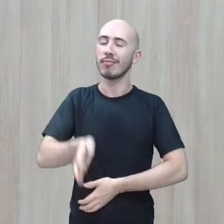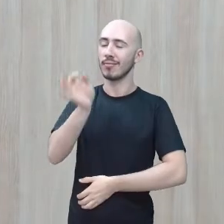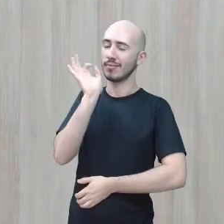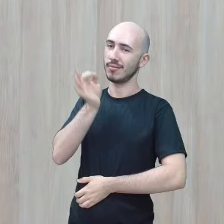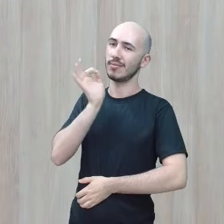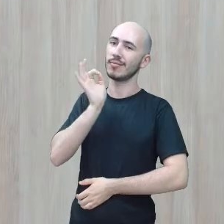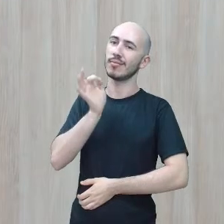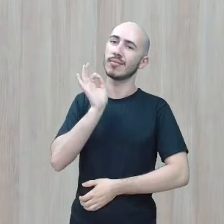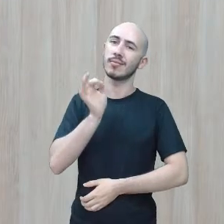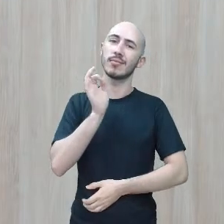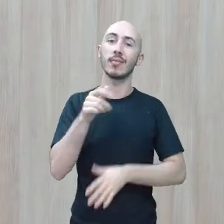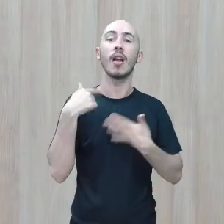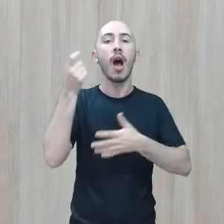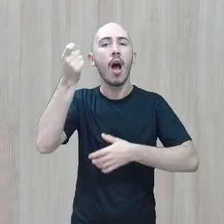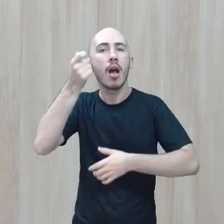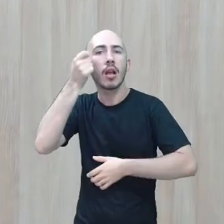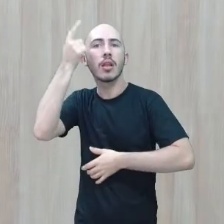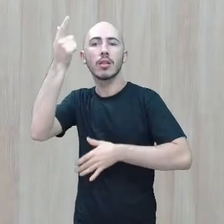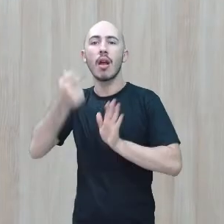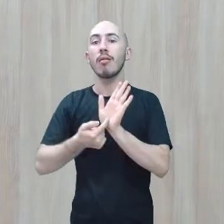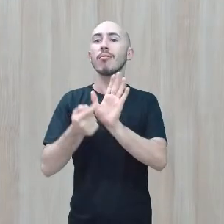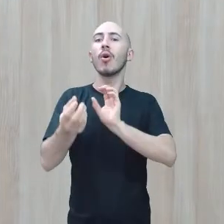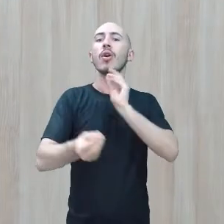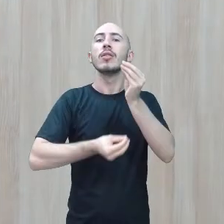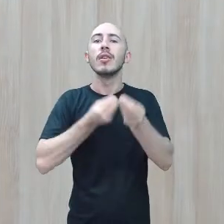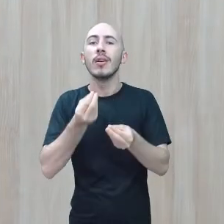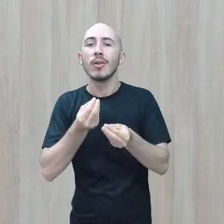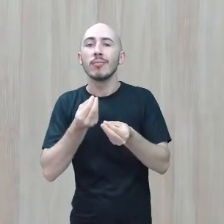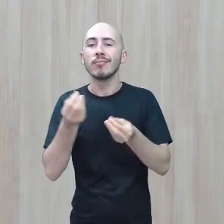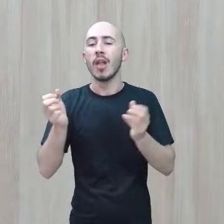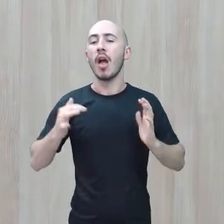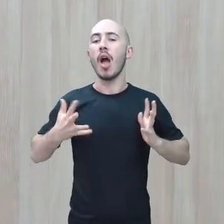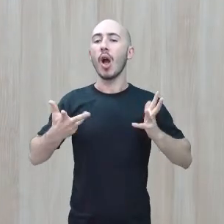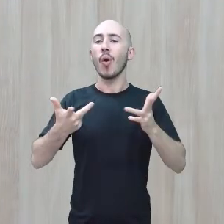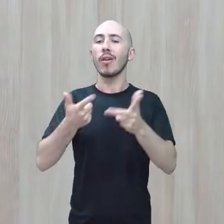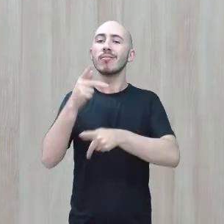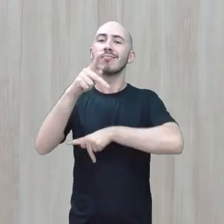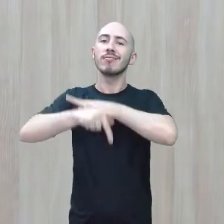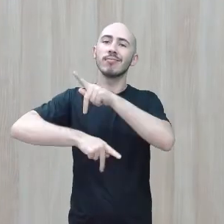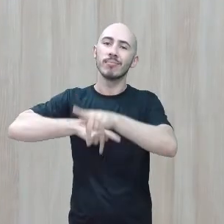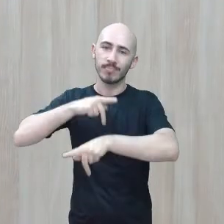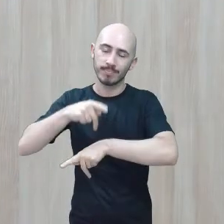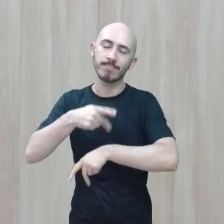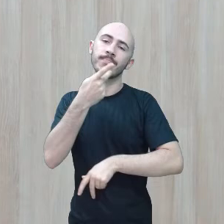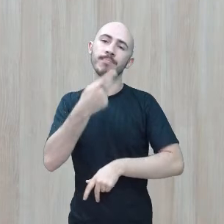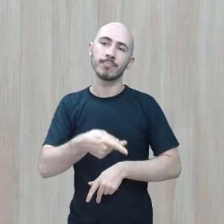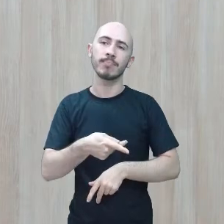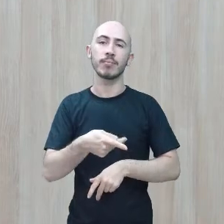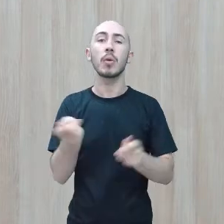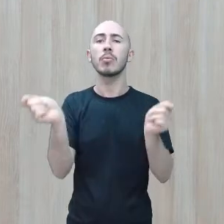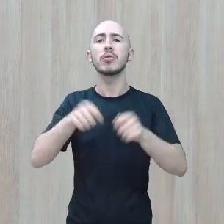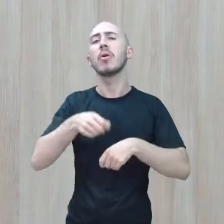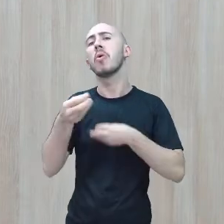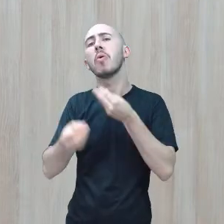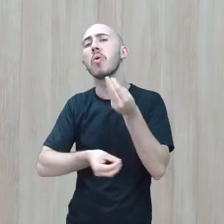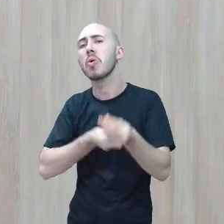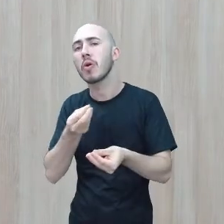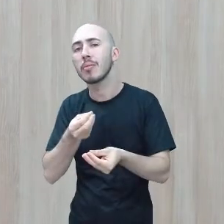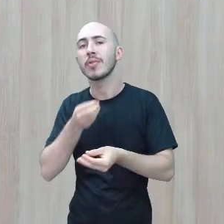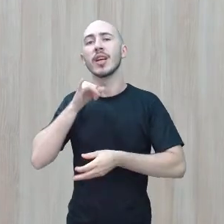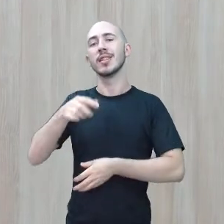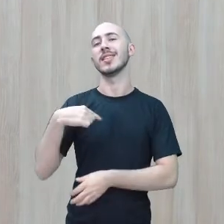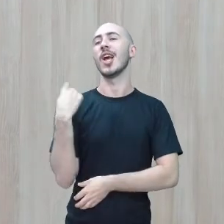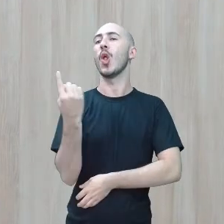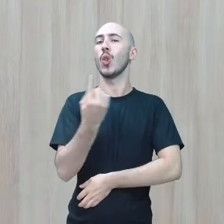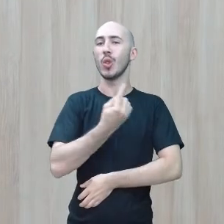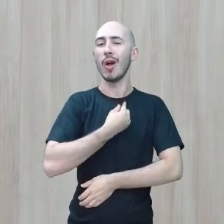Exatamente a ideia que a gente quis trazer, né, que a qualidade da população, né, ela só se dá se a gente